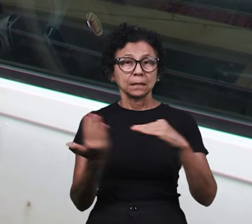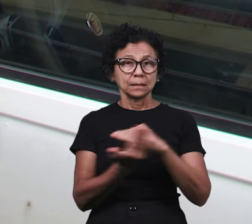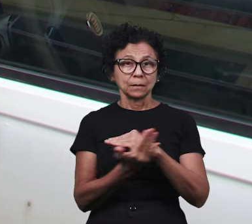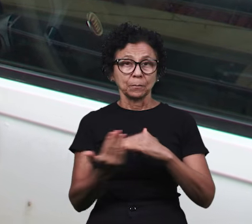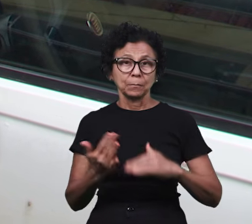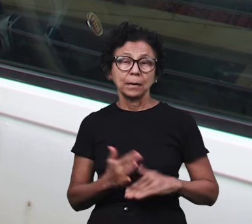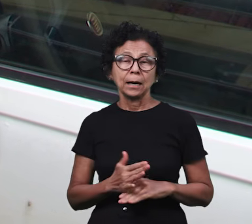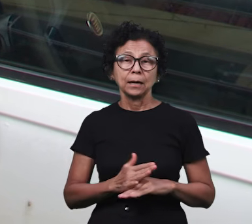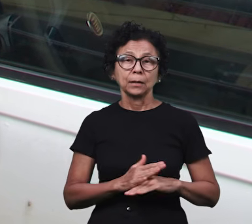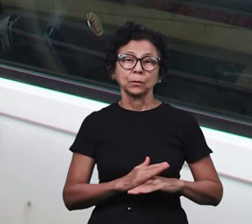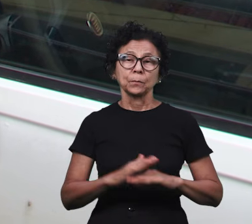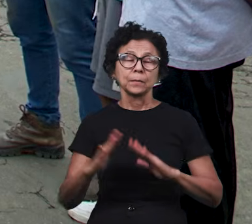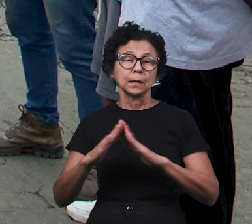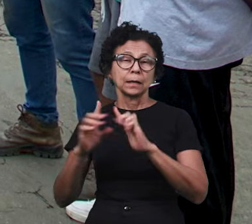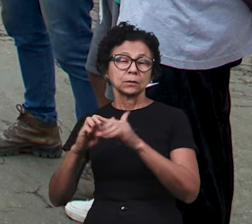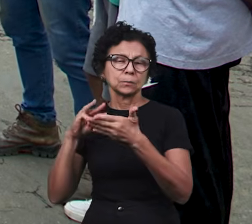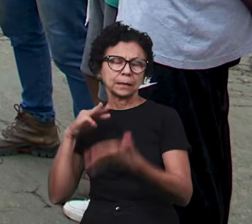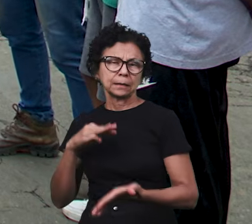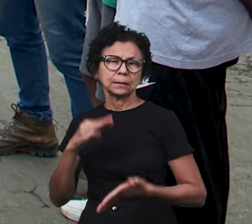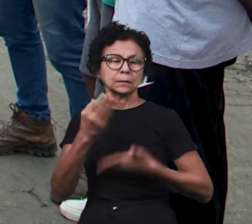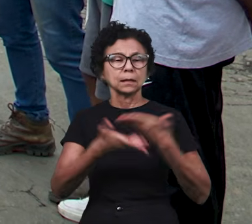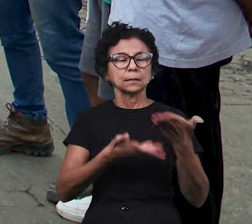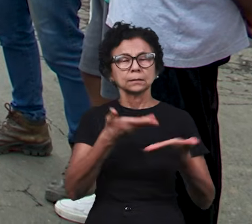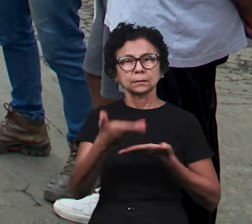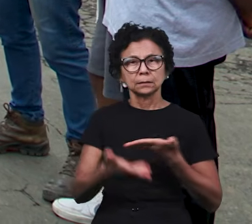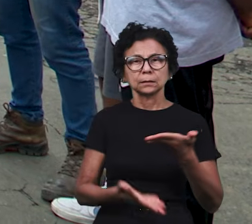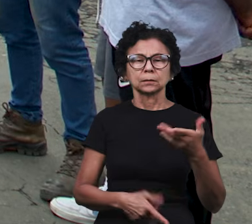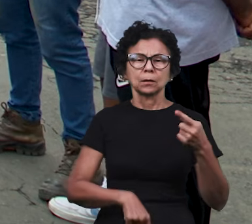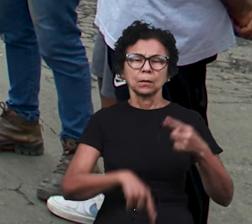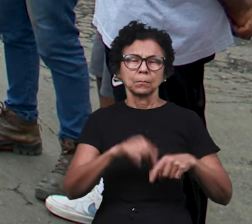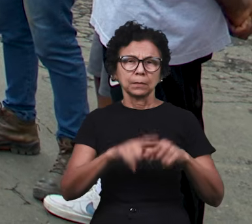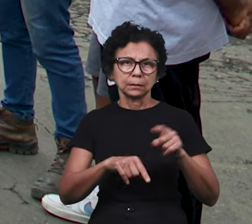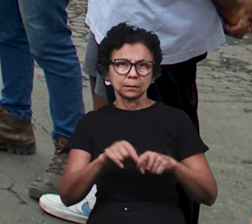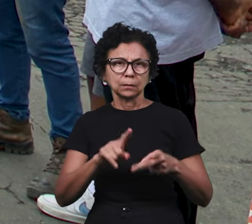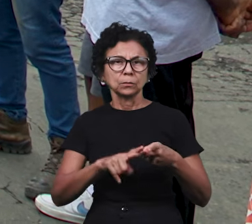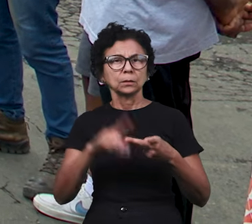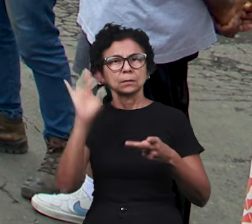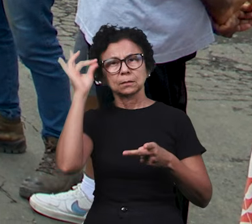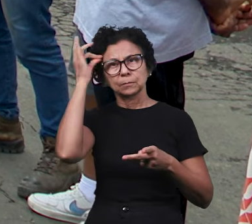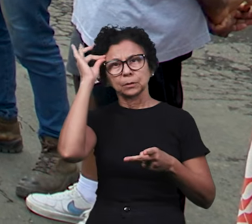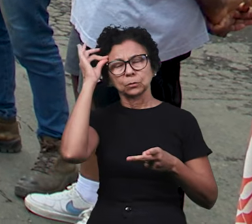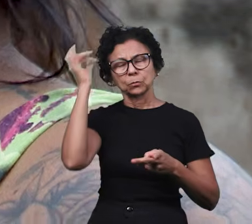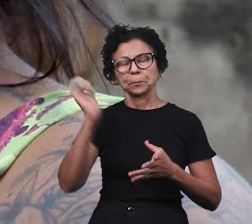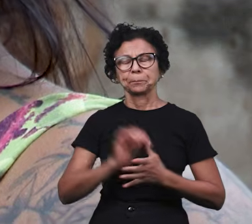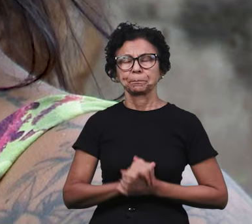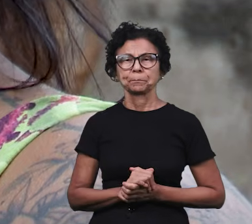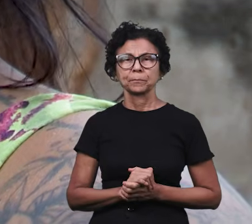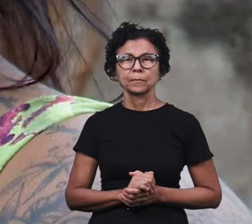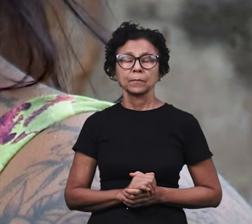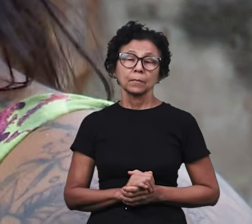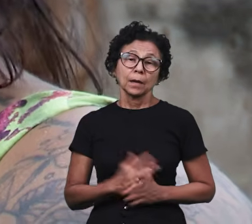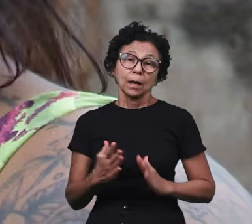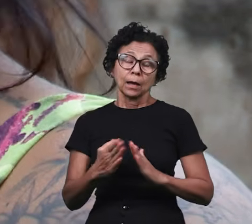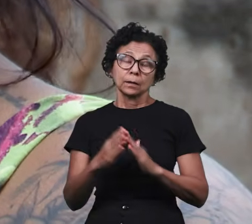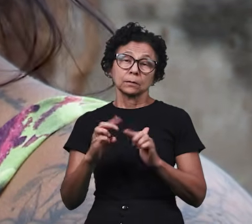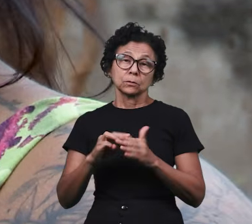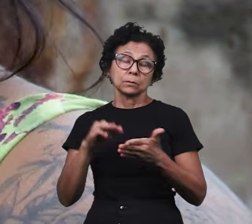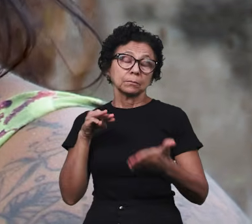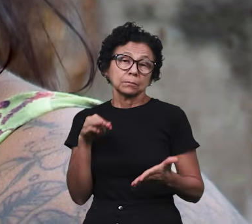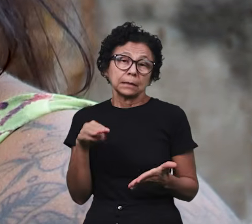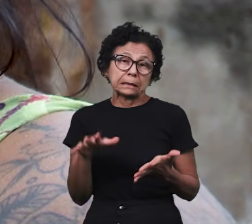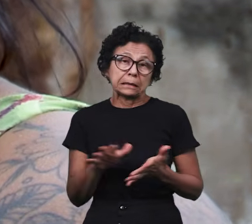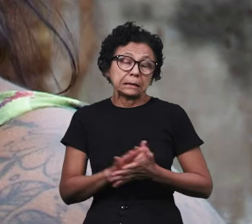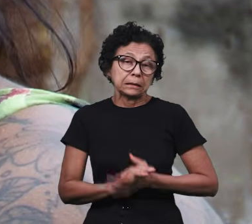a assistência da igreja tem sido fundamental, tanto no âmbito material como espiritual. A Igreja Maranata não